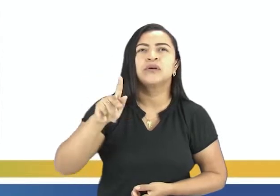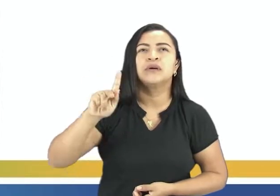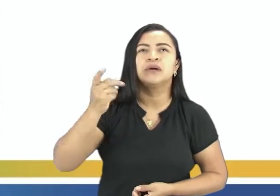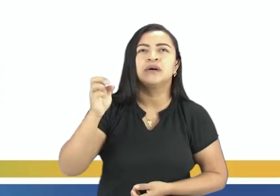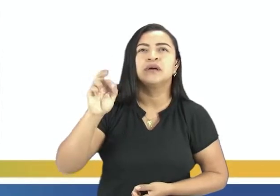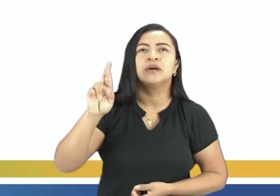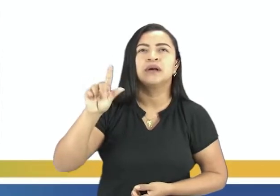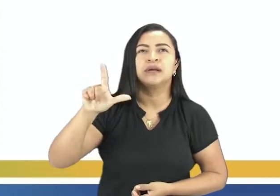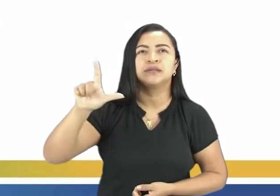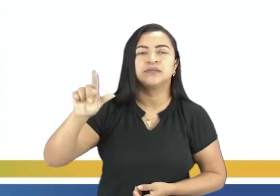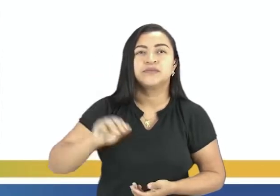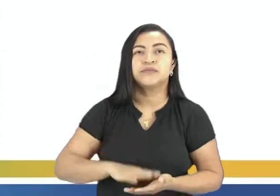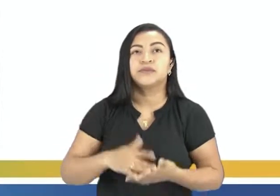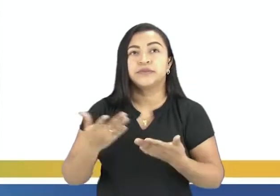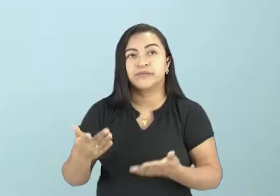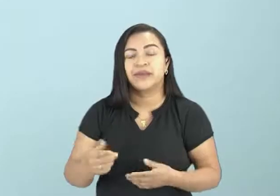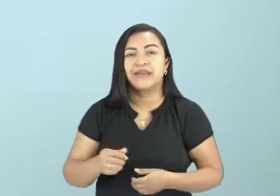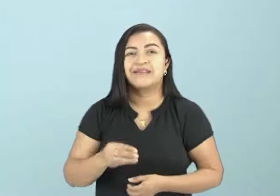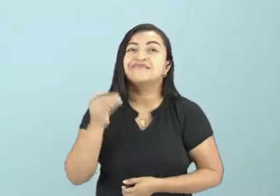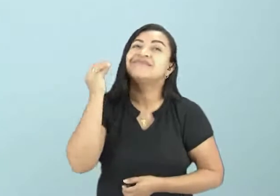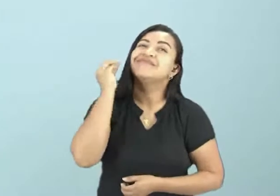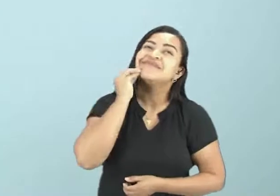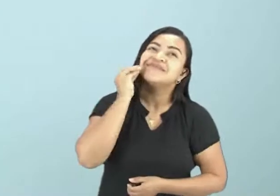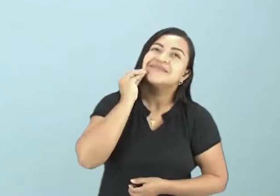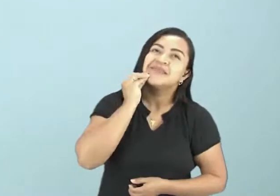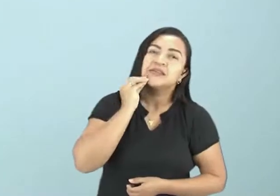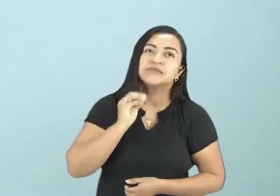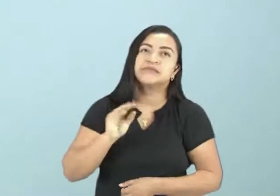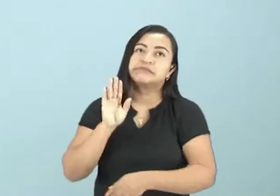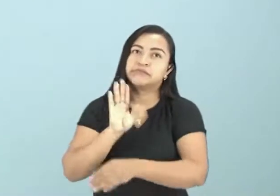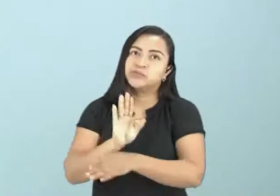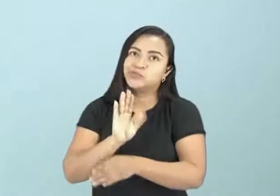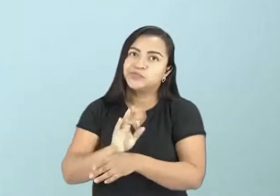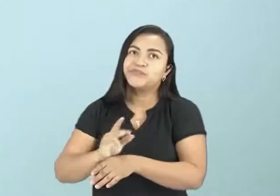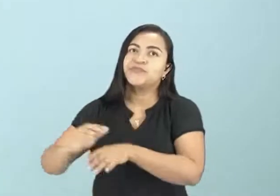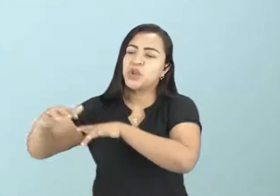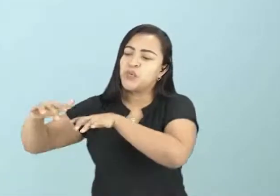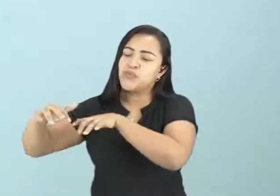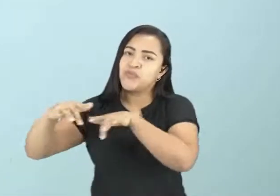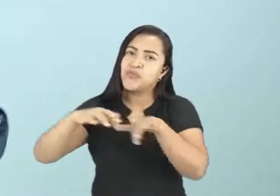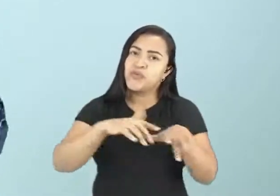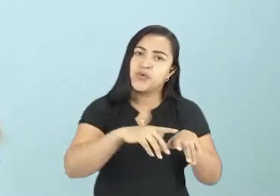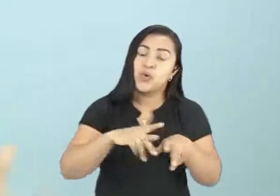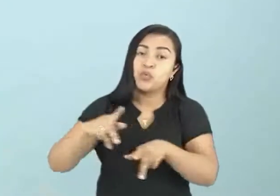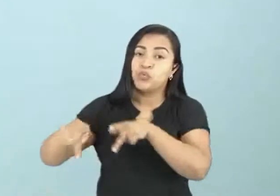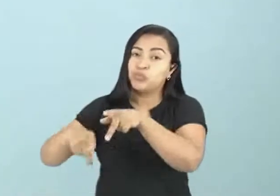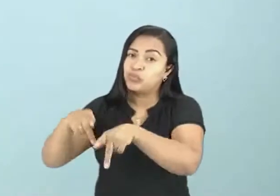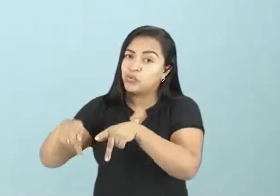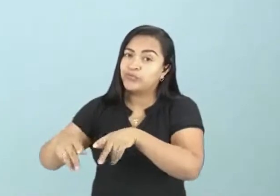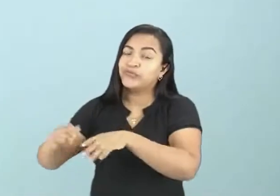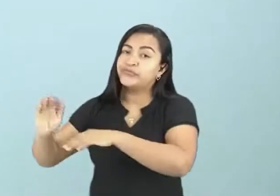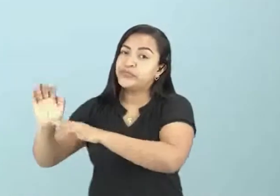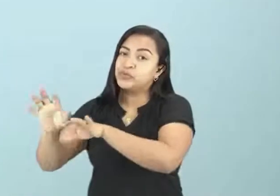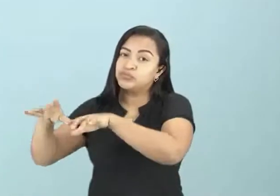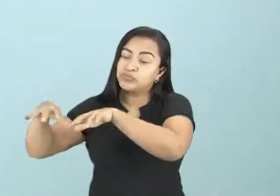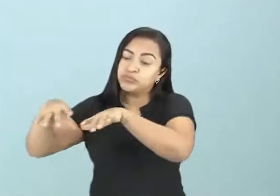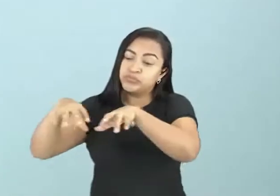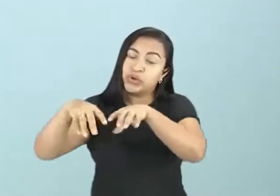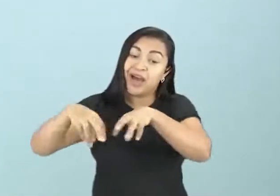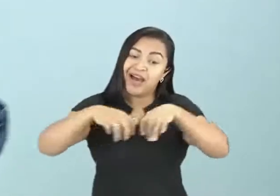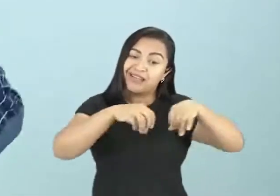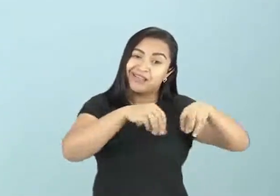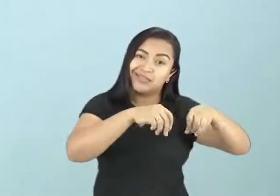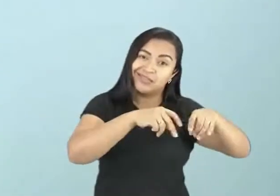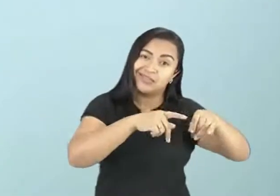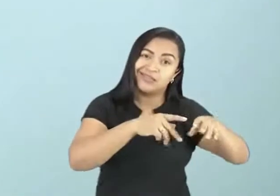movimento sionista, onde eles terão que migrar diretamente para a Terra Prometida, através